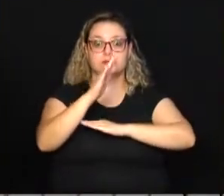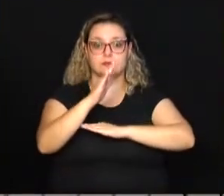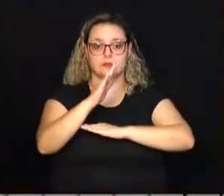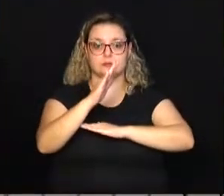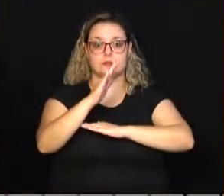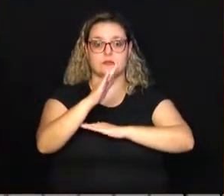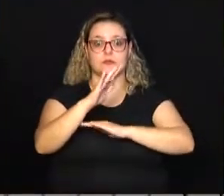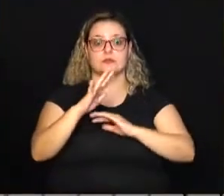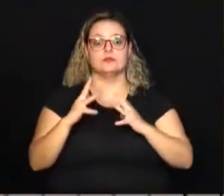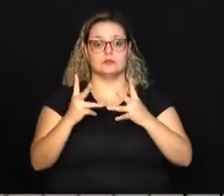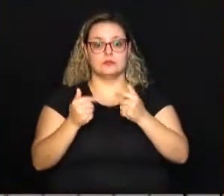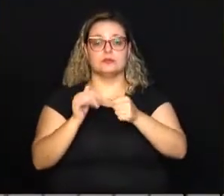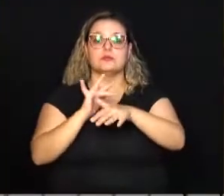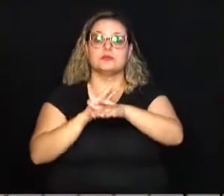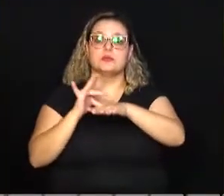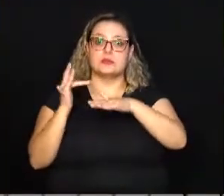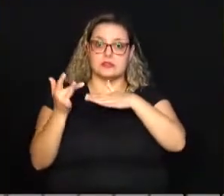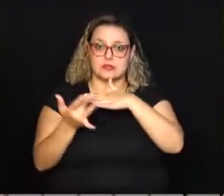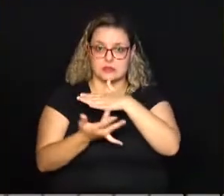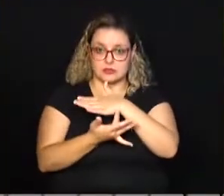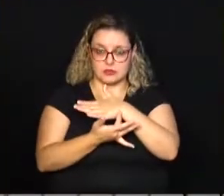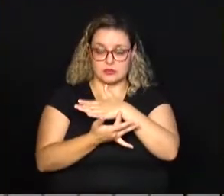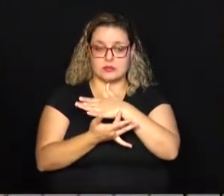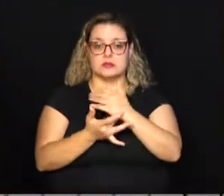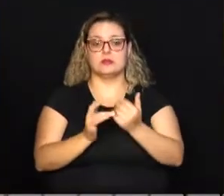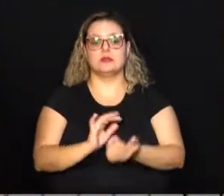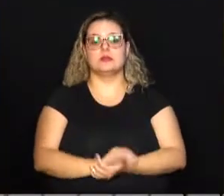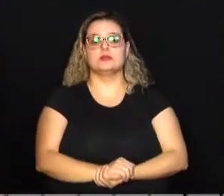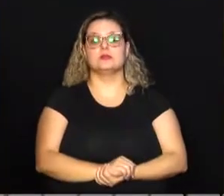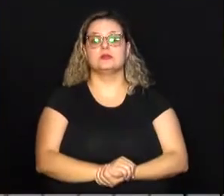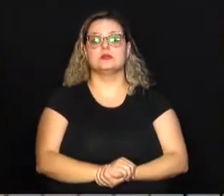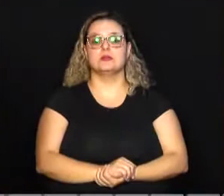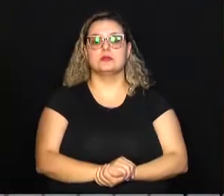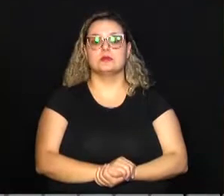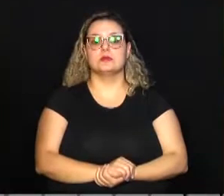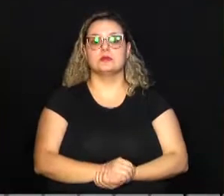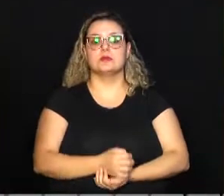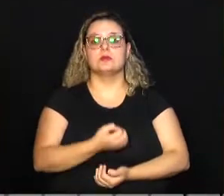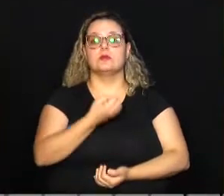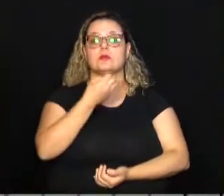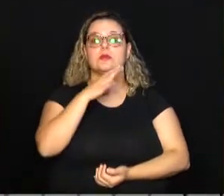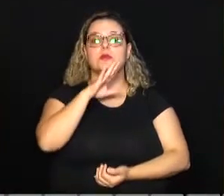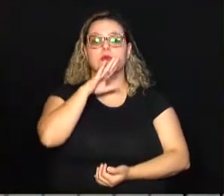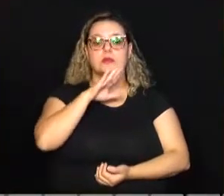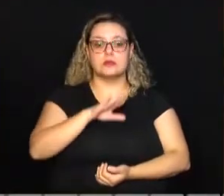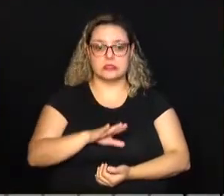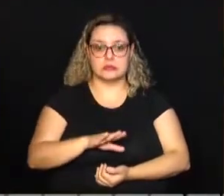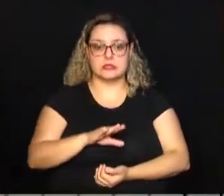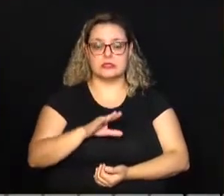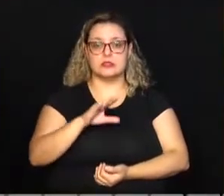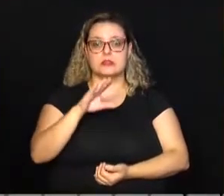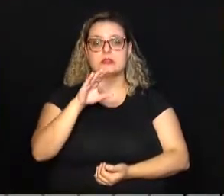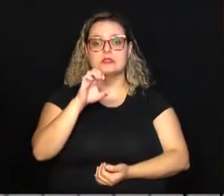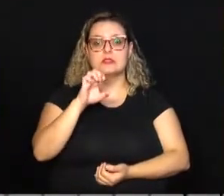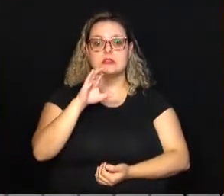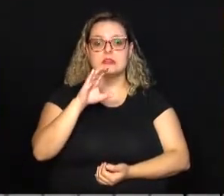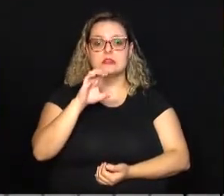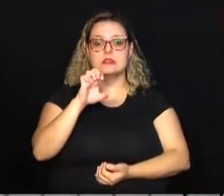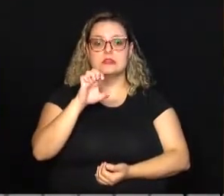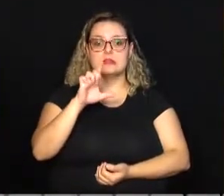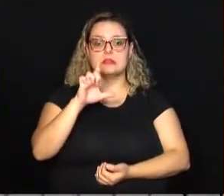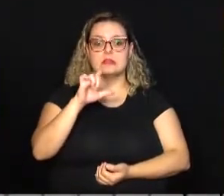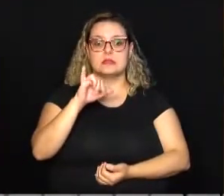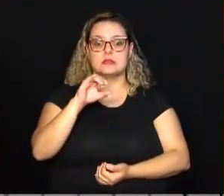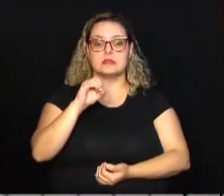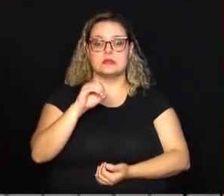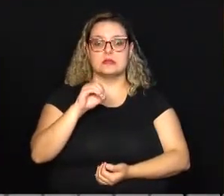pelas redes sociais. Muito boa tarde, vereador Cecílio Santos, membro da Comissão de